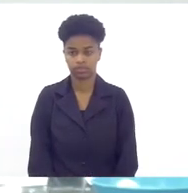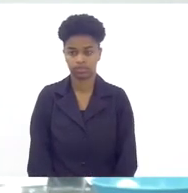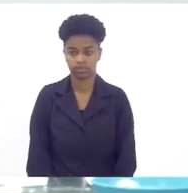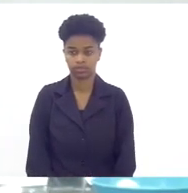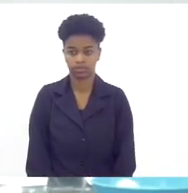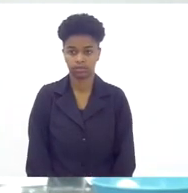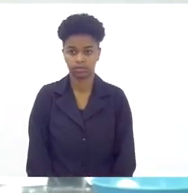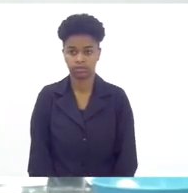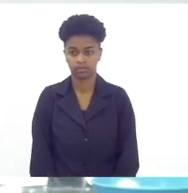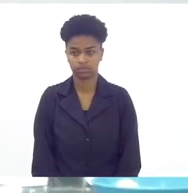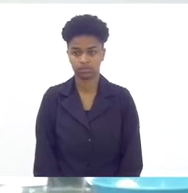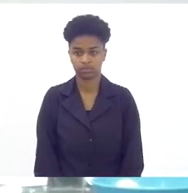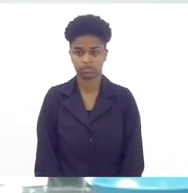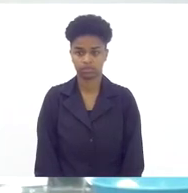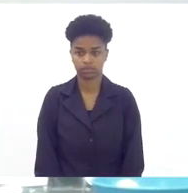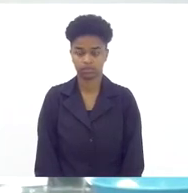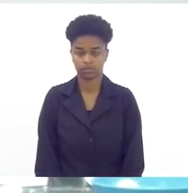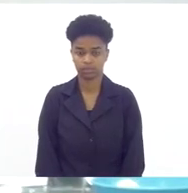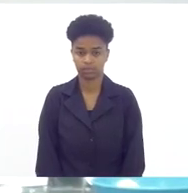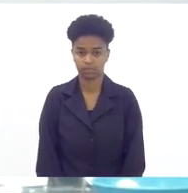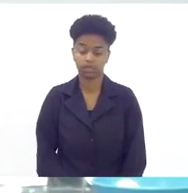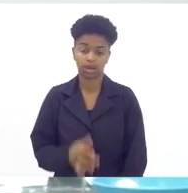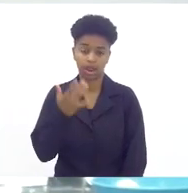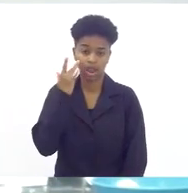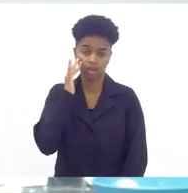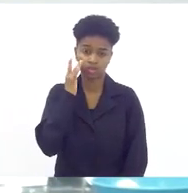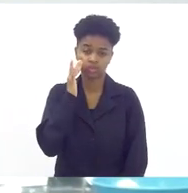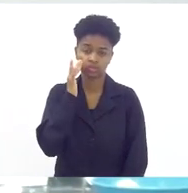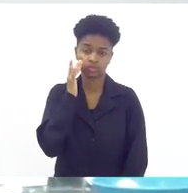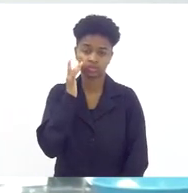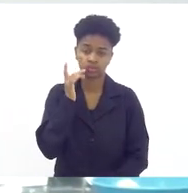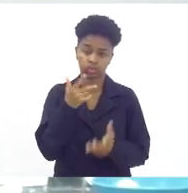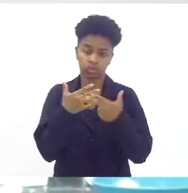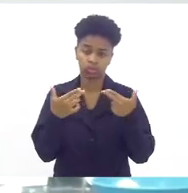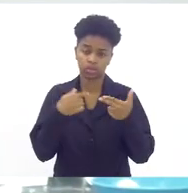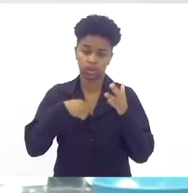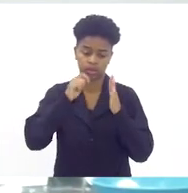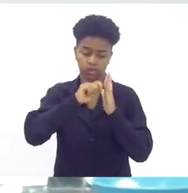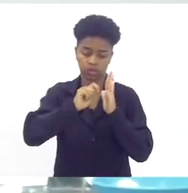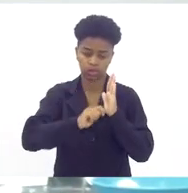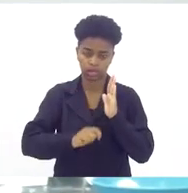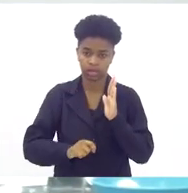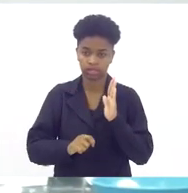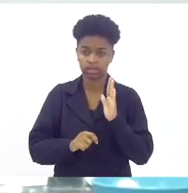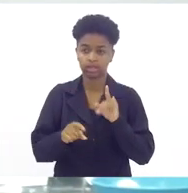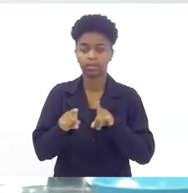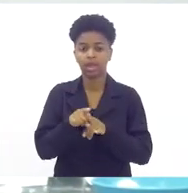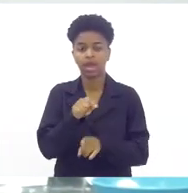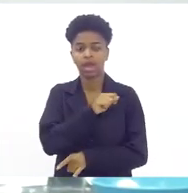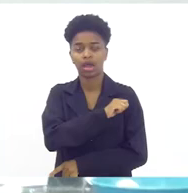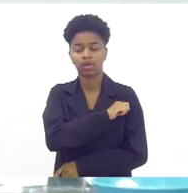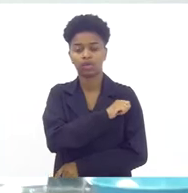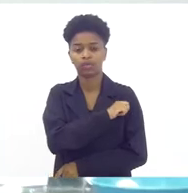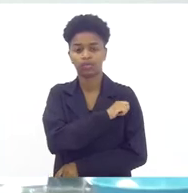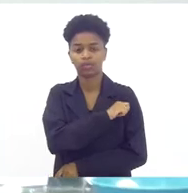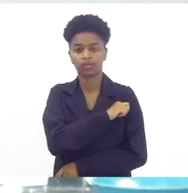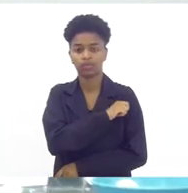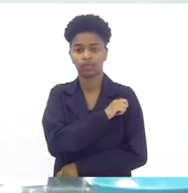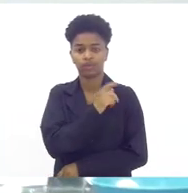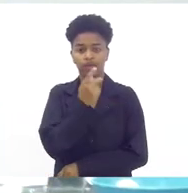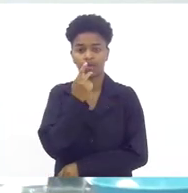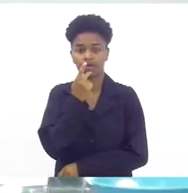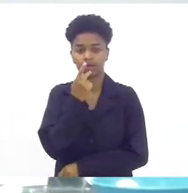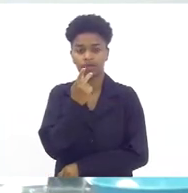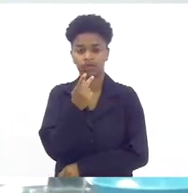o que acho que do que eu anotei aqui os alunos colocaram o